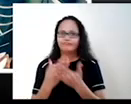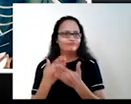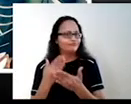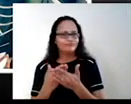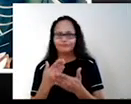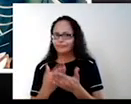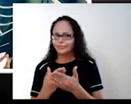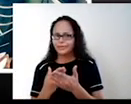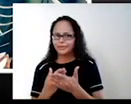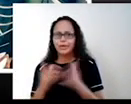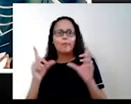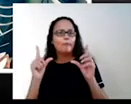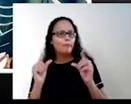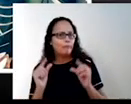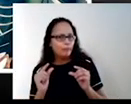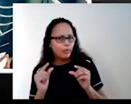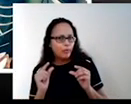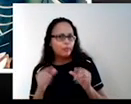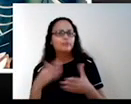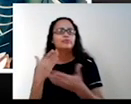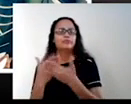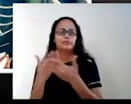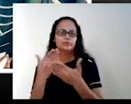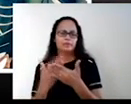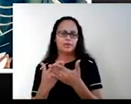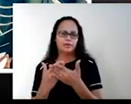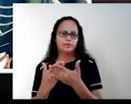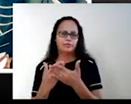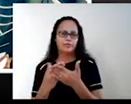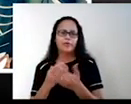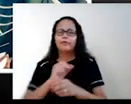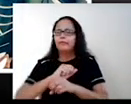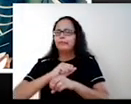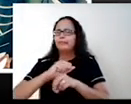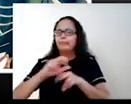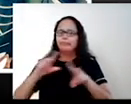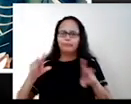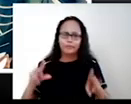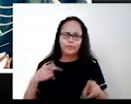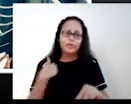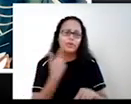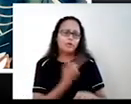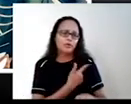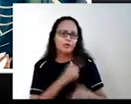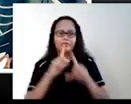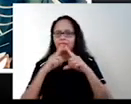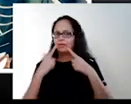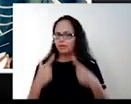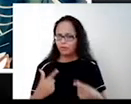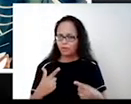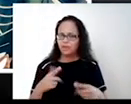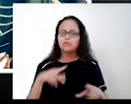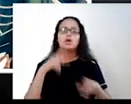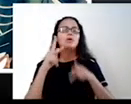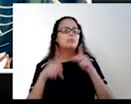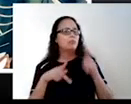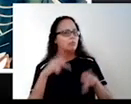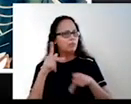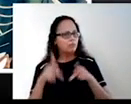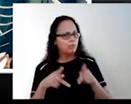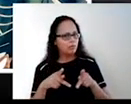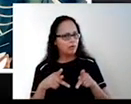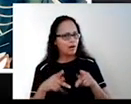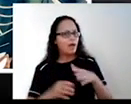Pouquíssimas pessoas tinham uma educação formal. Então, muito da nossa linguagem popular, né, da nossa